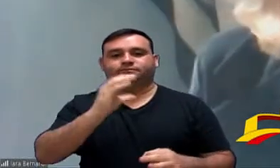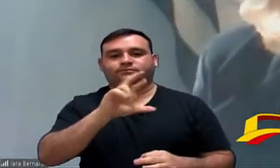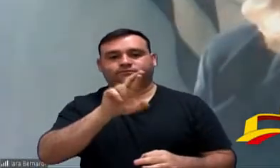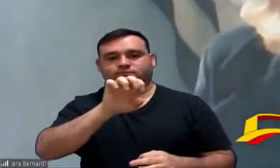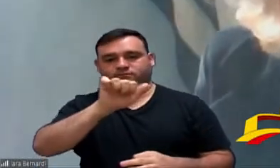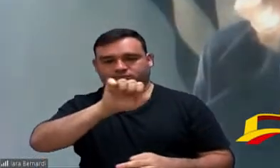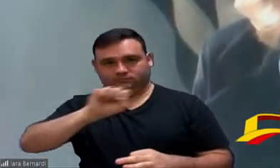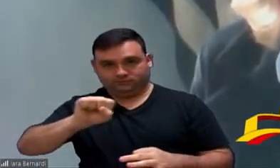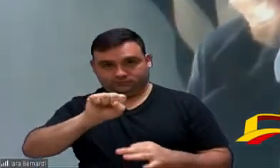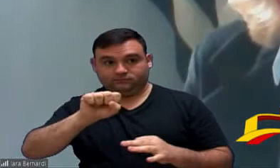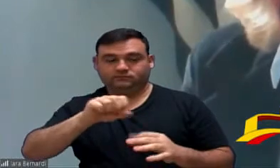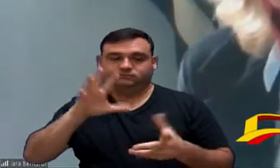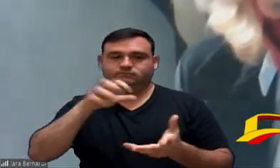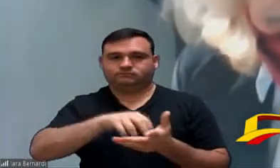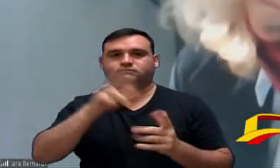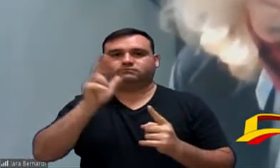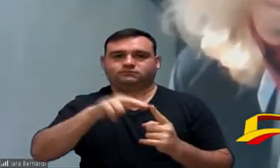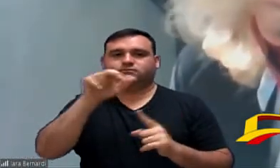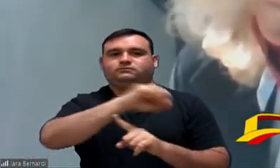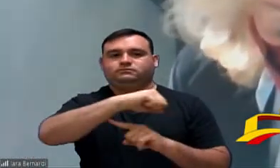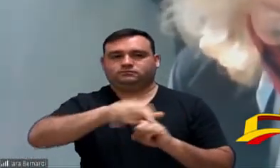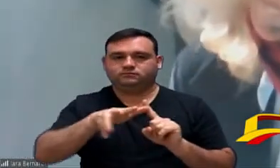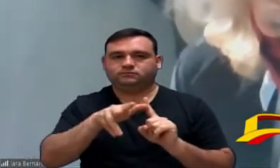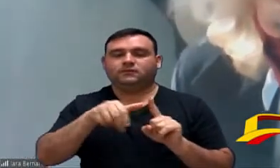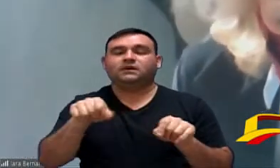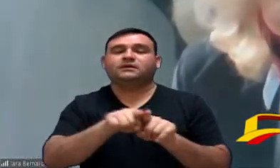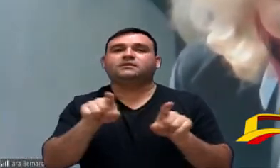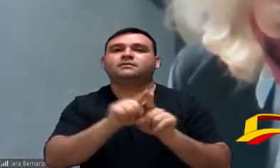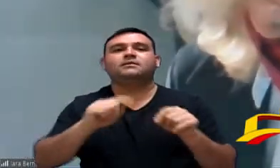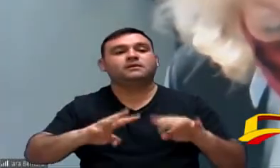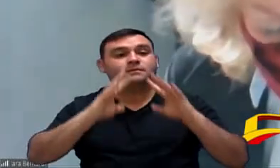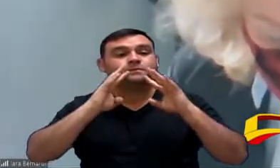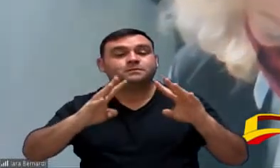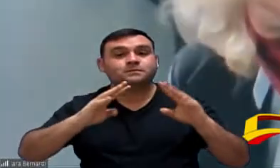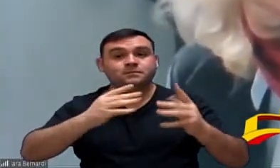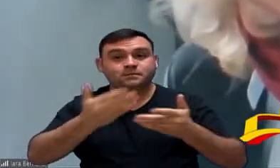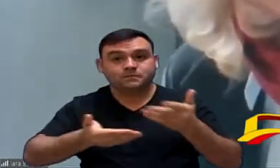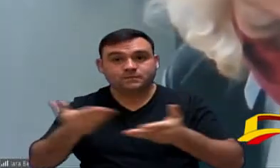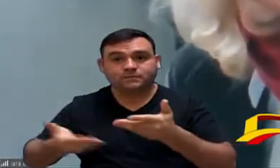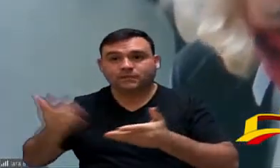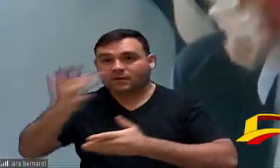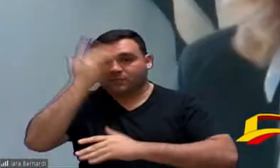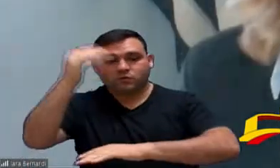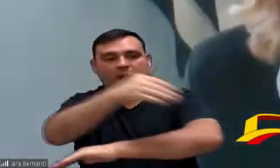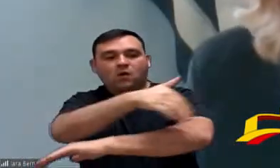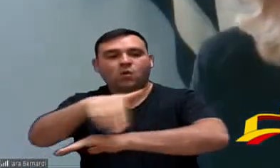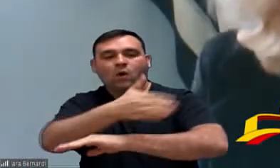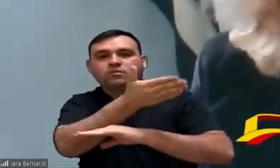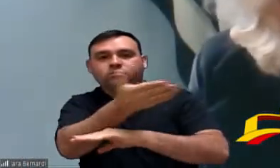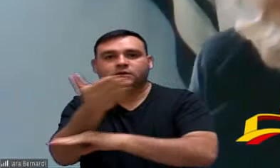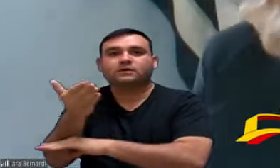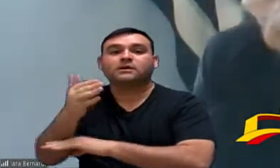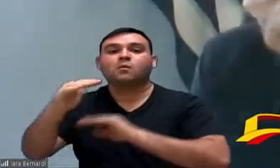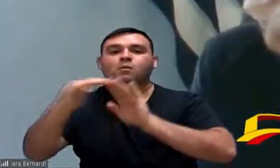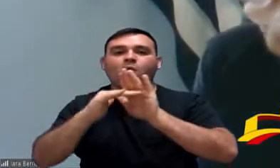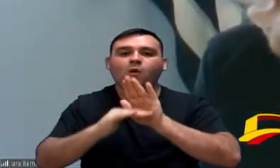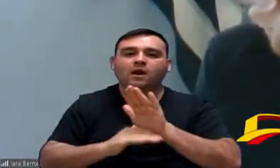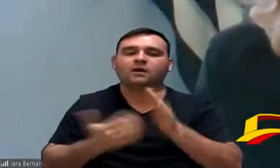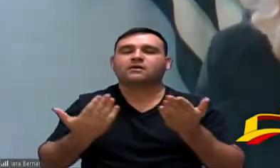de assistência social, um centro de atendimento especializado às pessoas em situação de rua, os